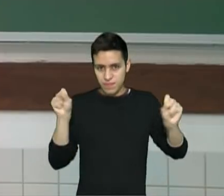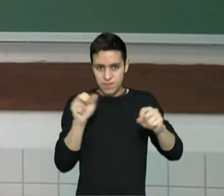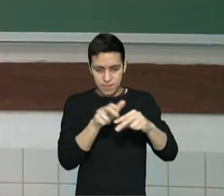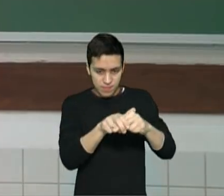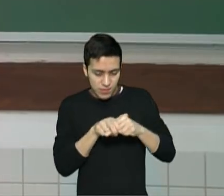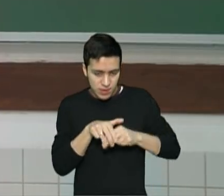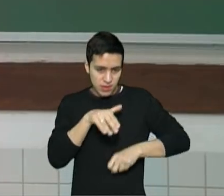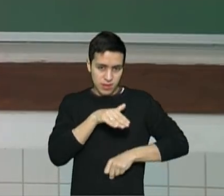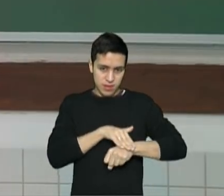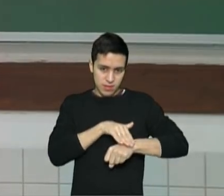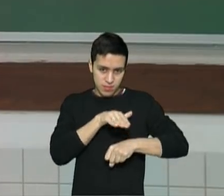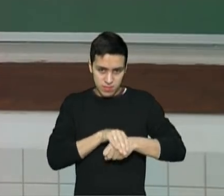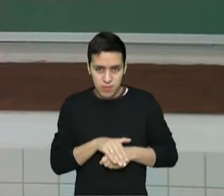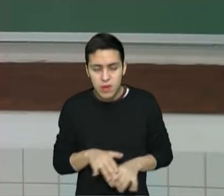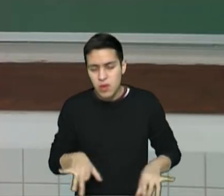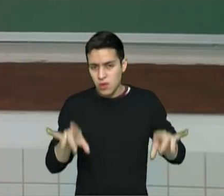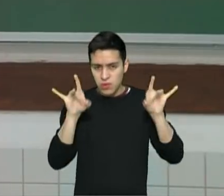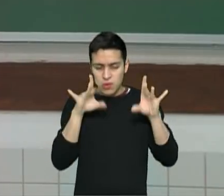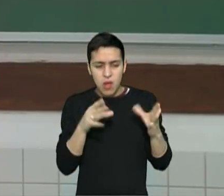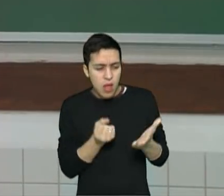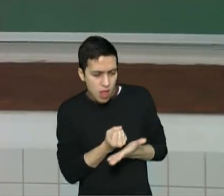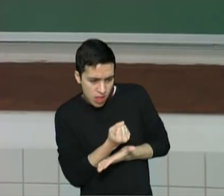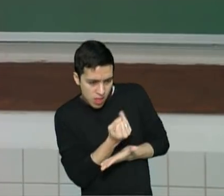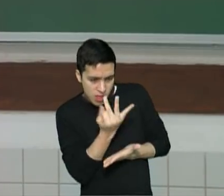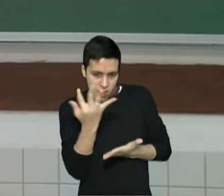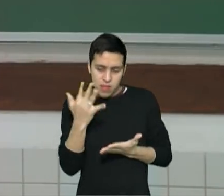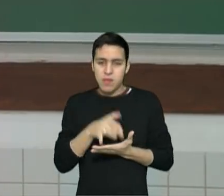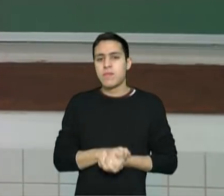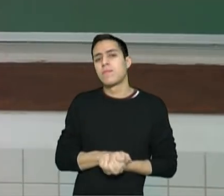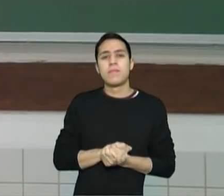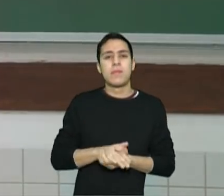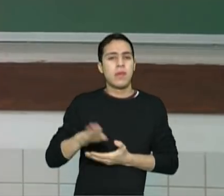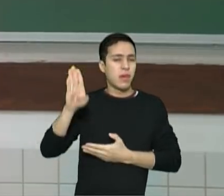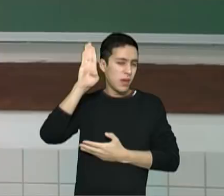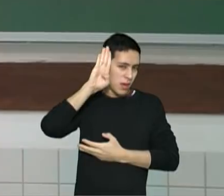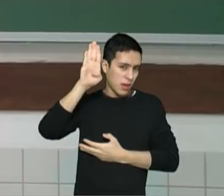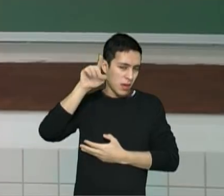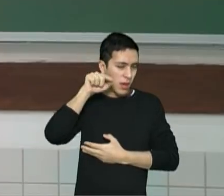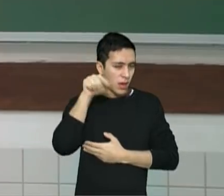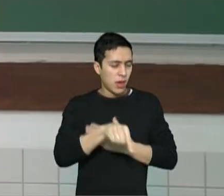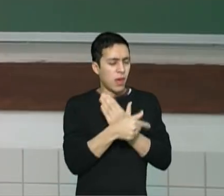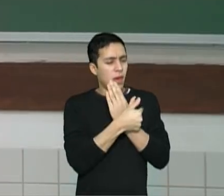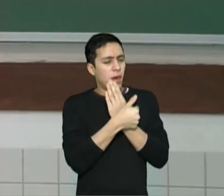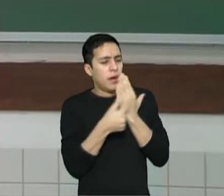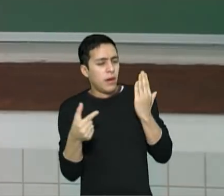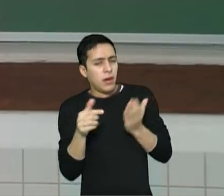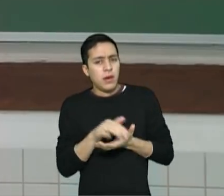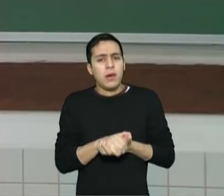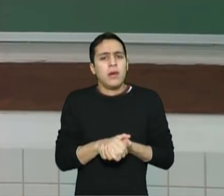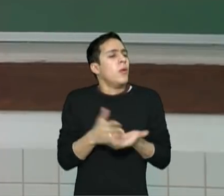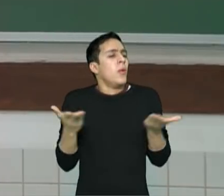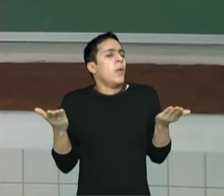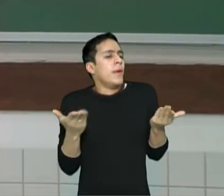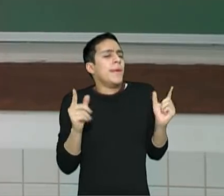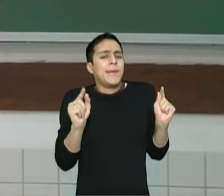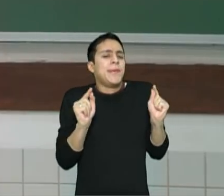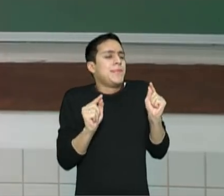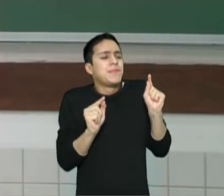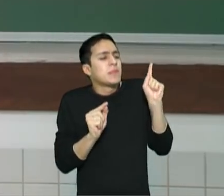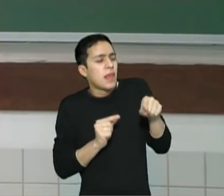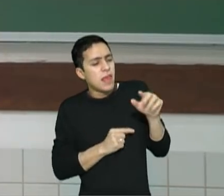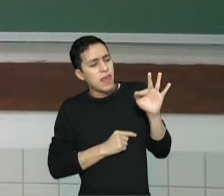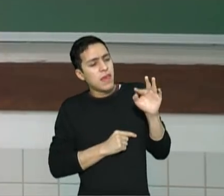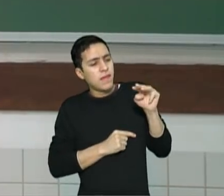detrimento do tempo, vamos ver só identificar alguns, e principalmente dentro desses atores, vamos reconhecer o FMI